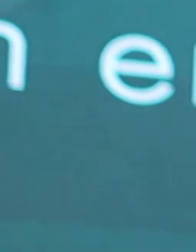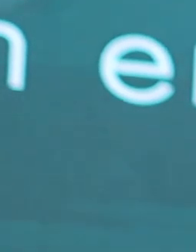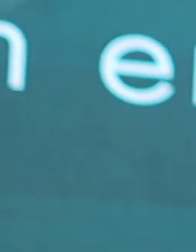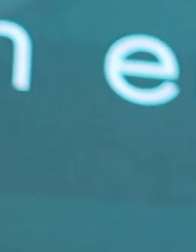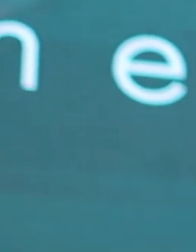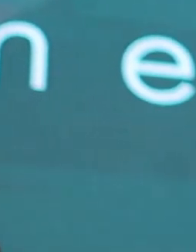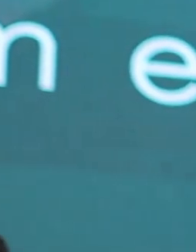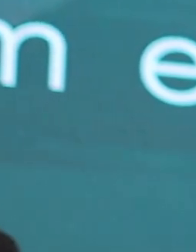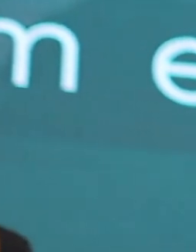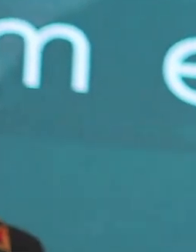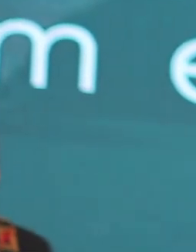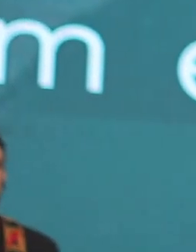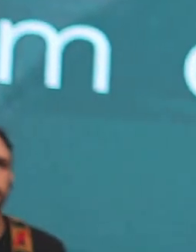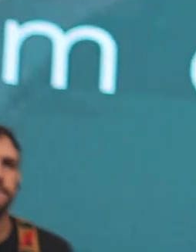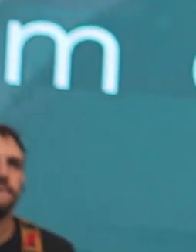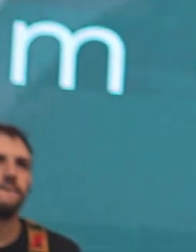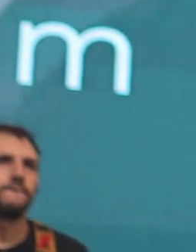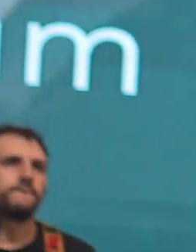feito.